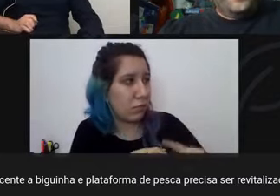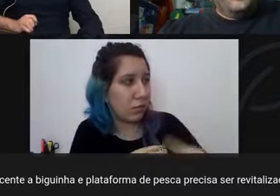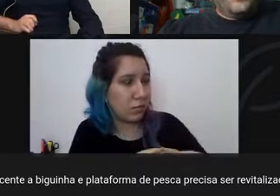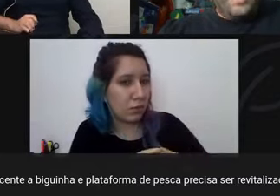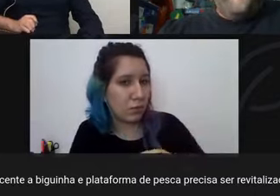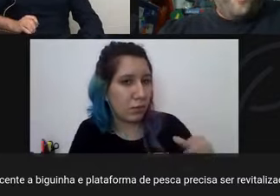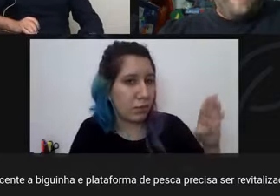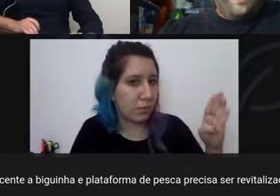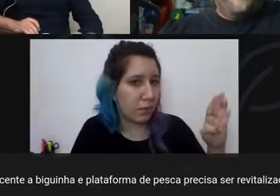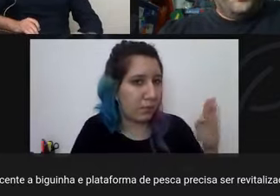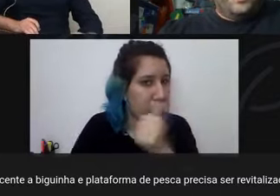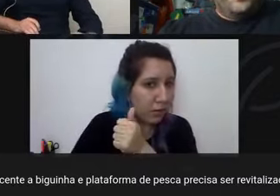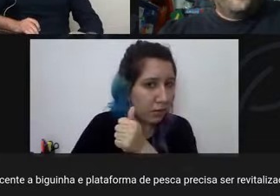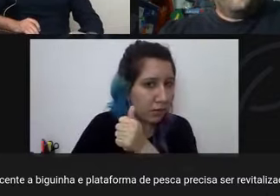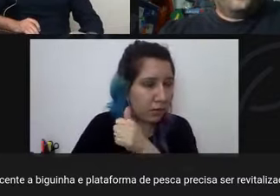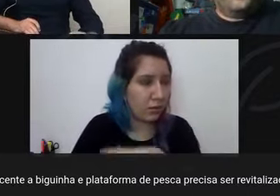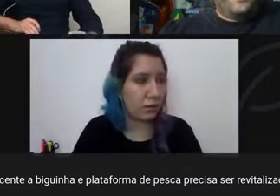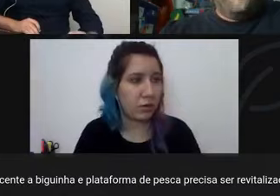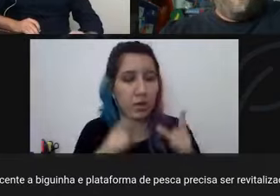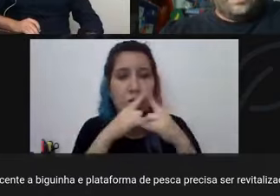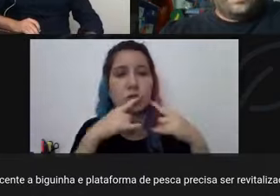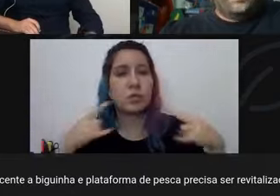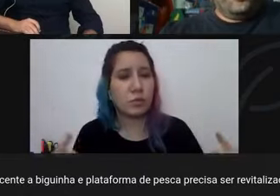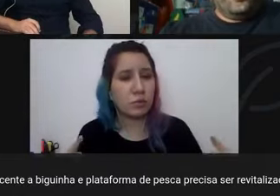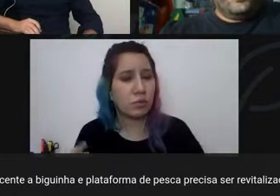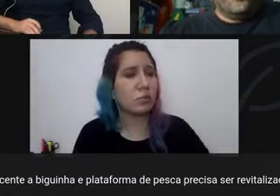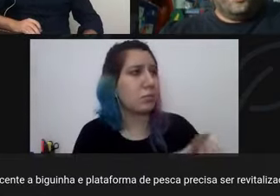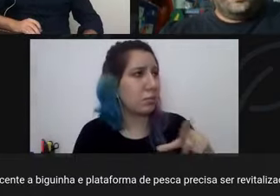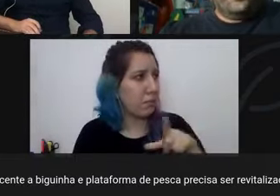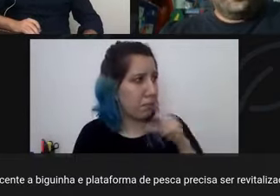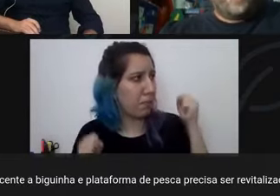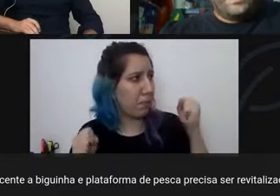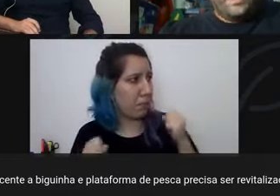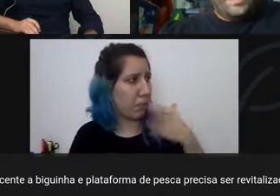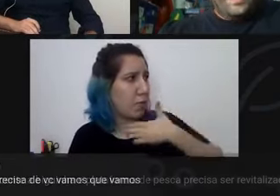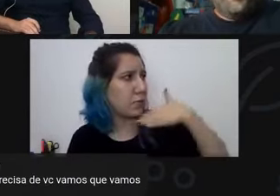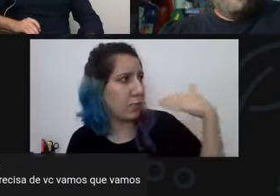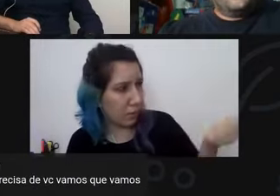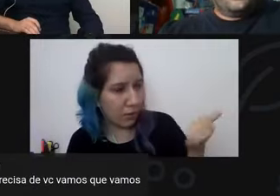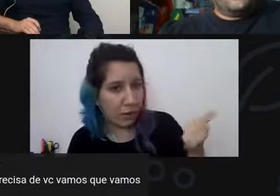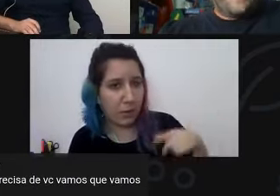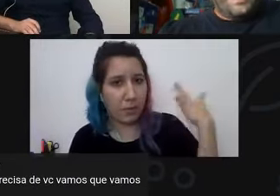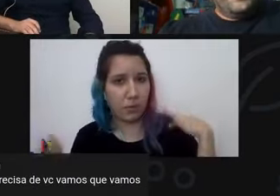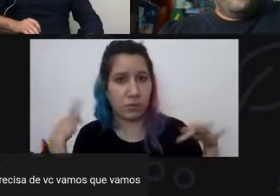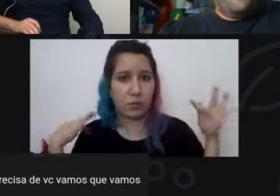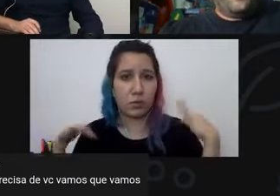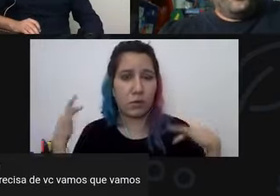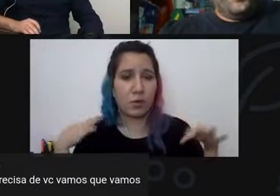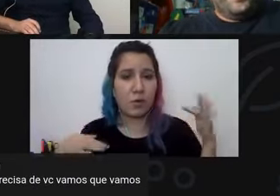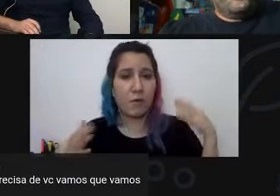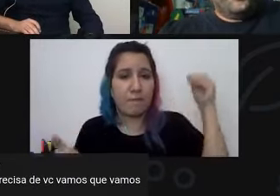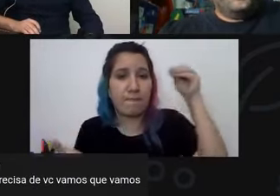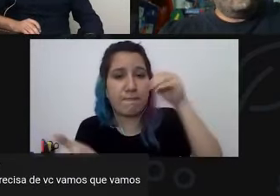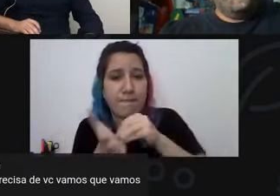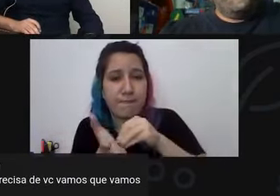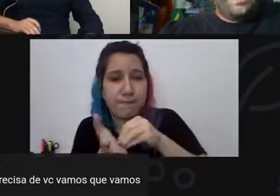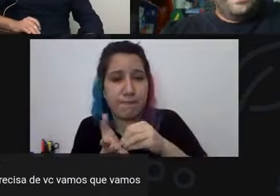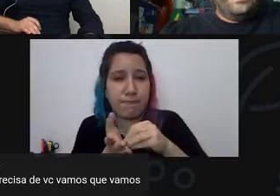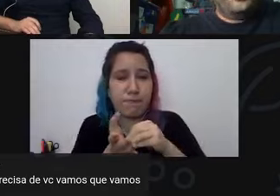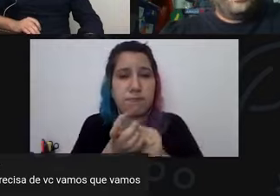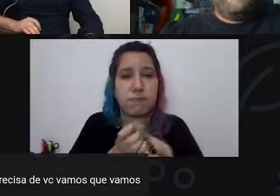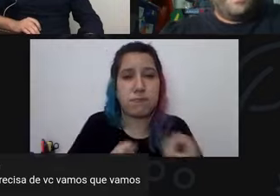São Vicente tem, a palavra é a seguinte, São Vicente tem vocação de turismo. O que não tem é uma estratégia para o turismo. Não existe